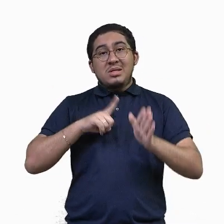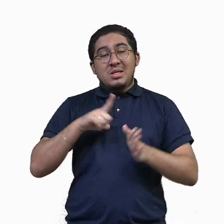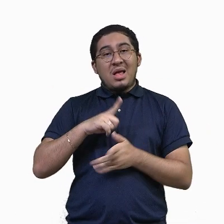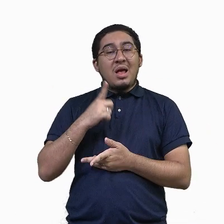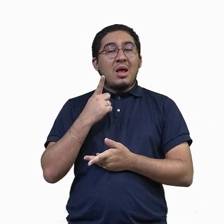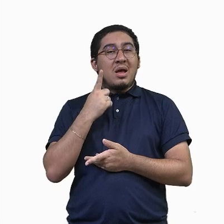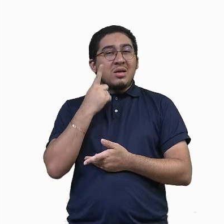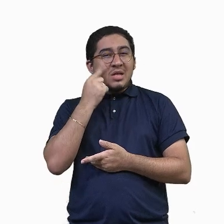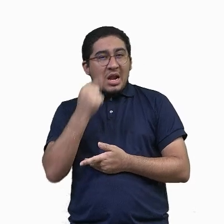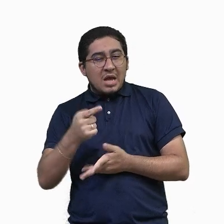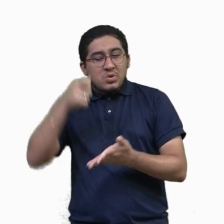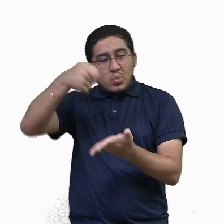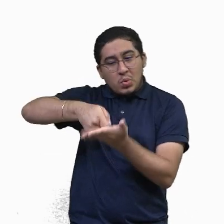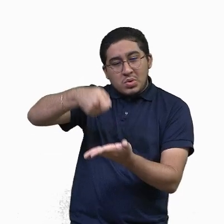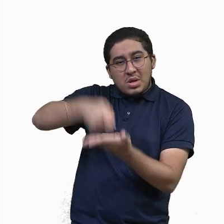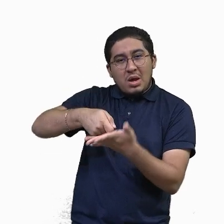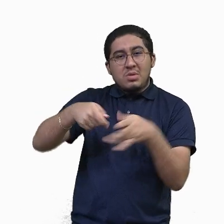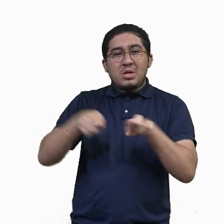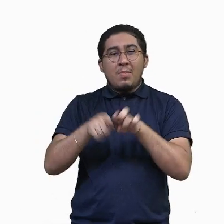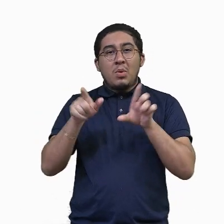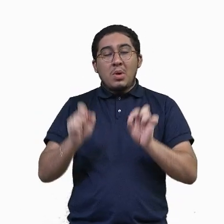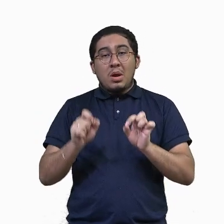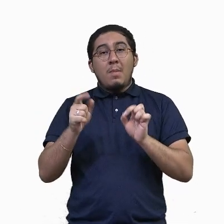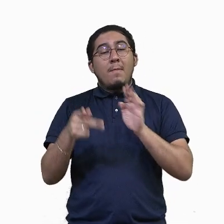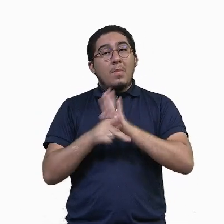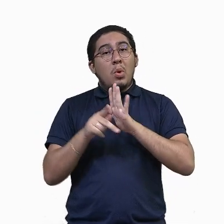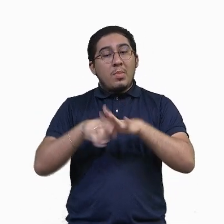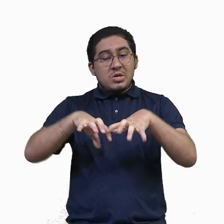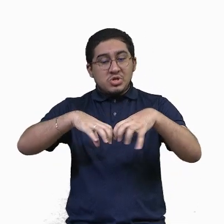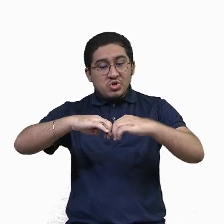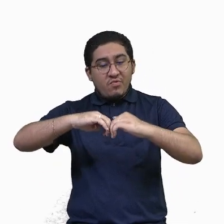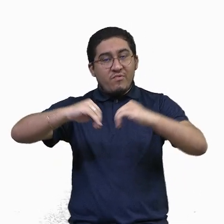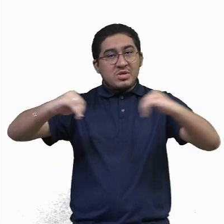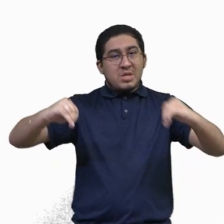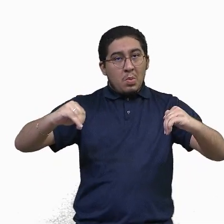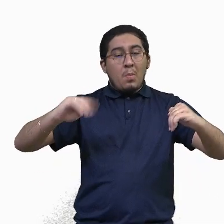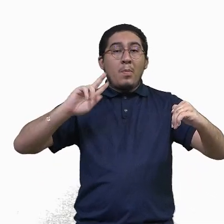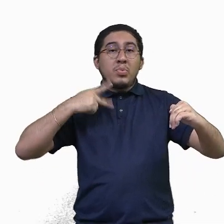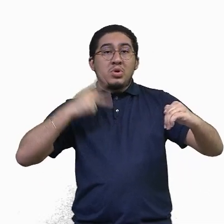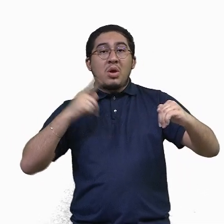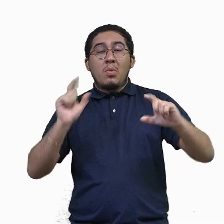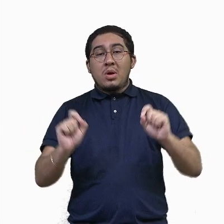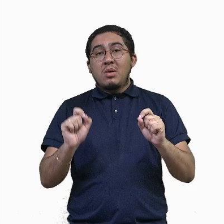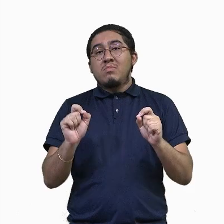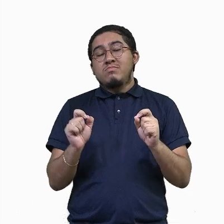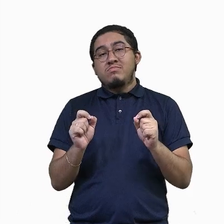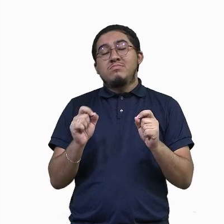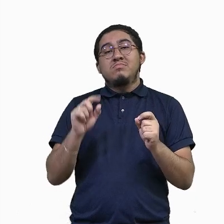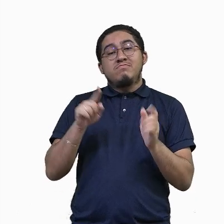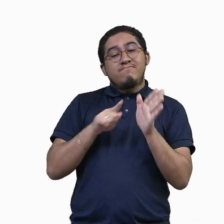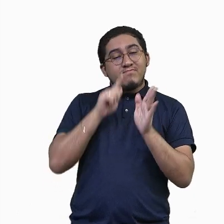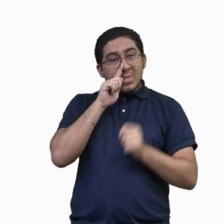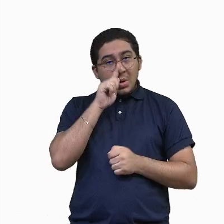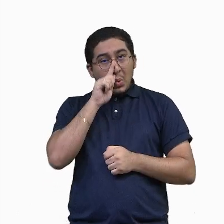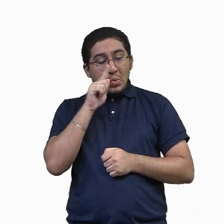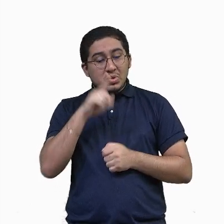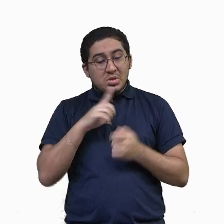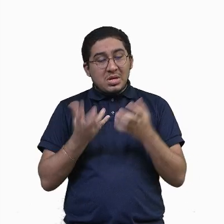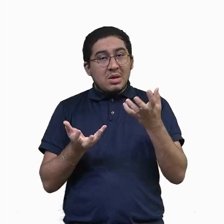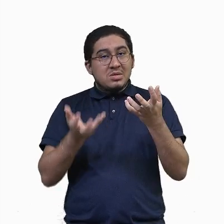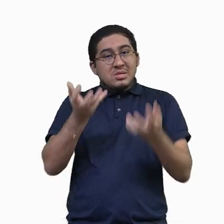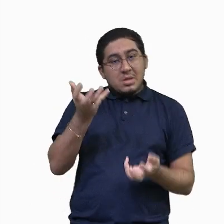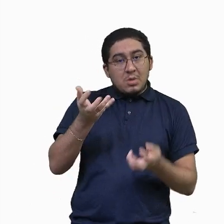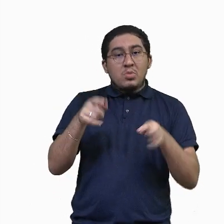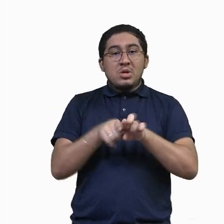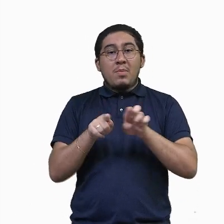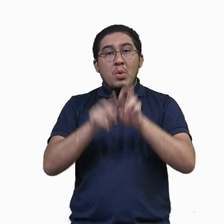a intensificação da polarização política ameaçam a estabilidade institucional e o respeito às minorias